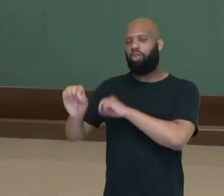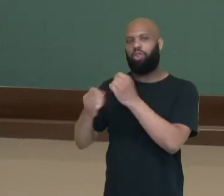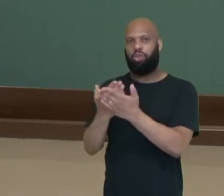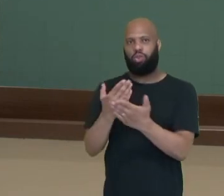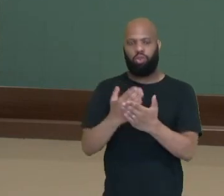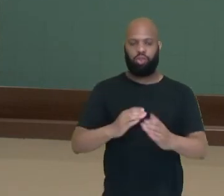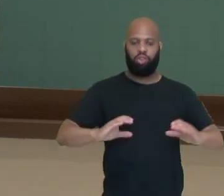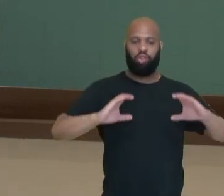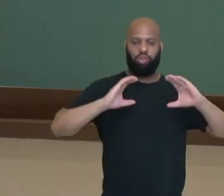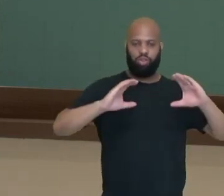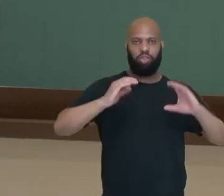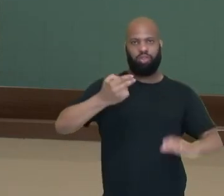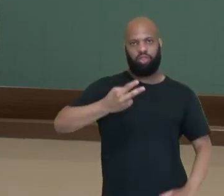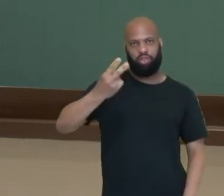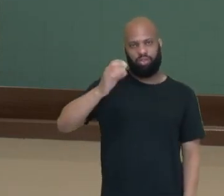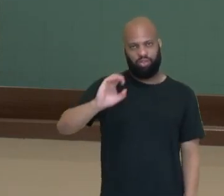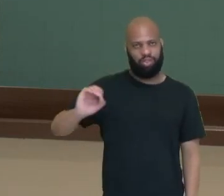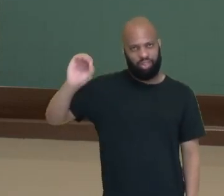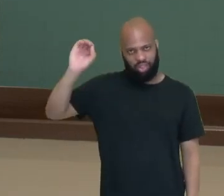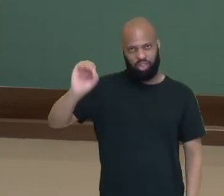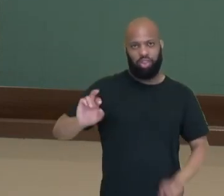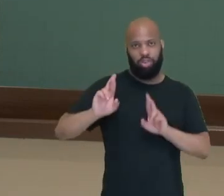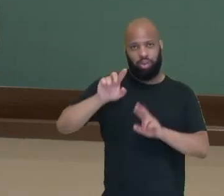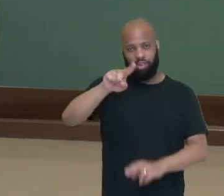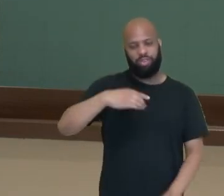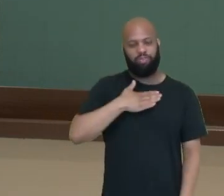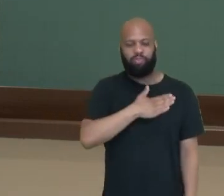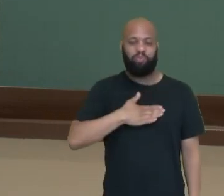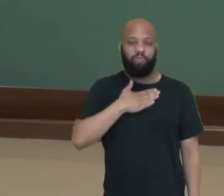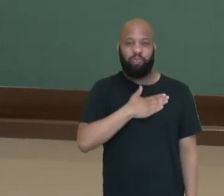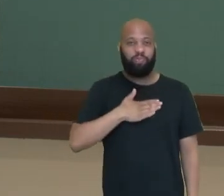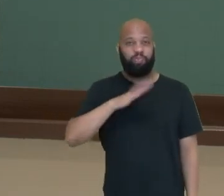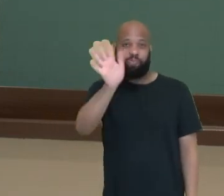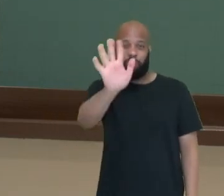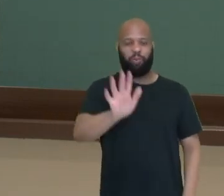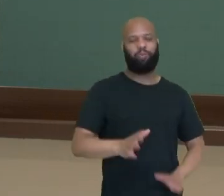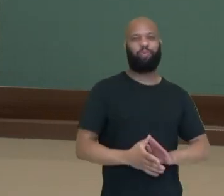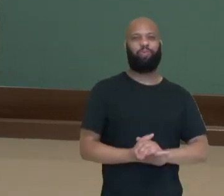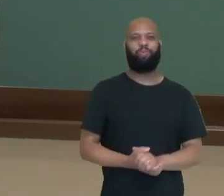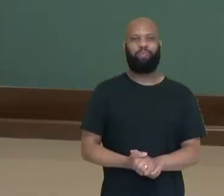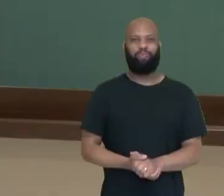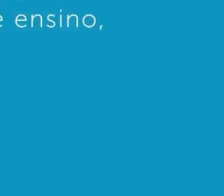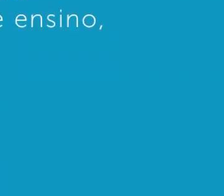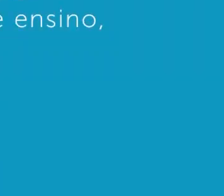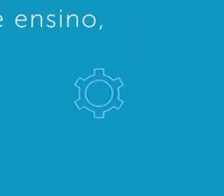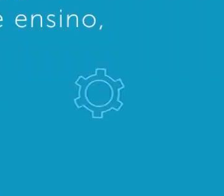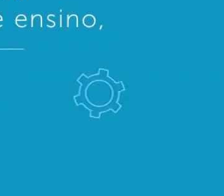falamos sobre noção de função quadrática. Espero que vocês tenham gostado e até breve!